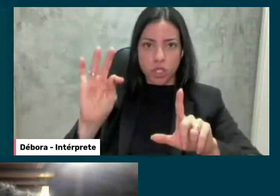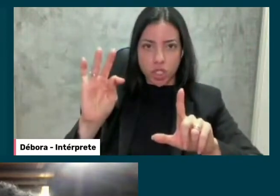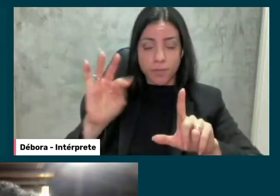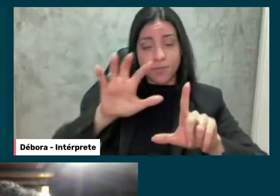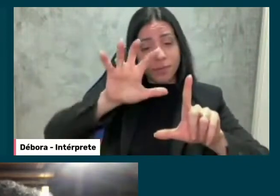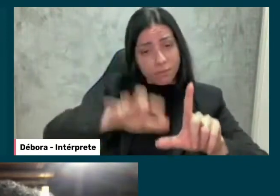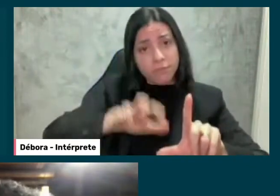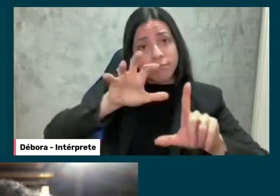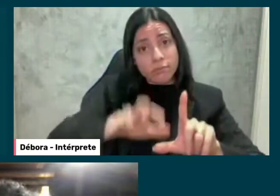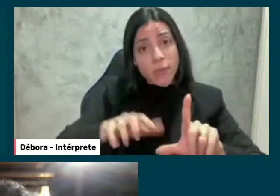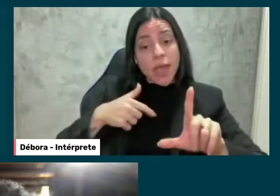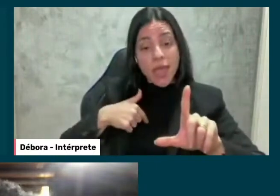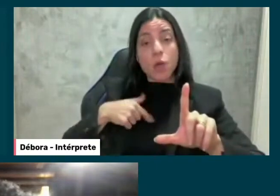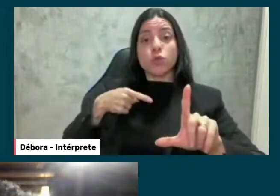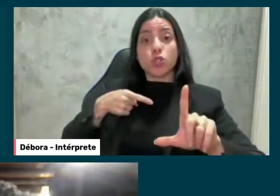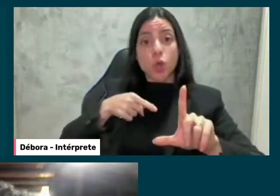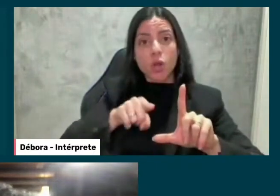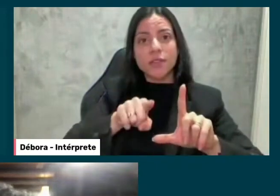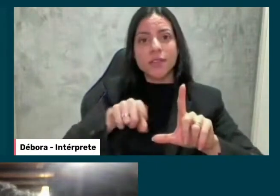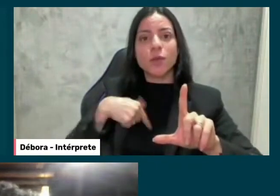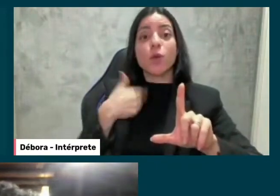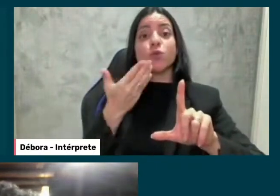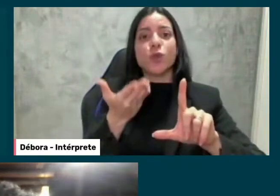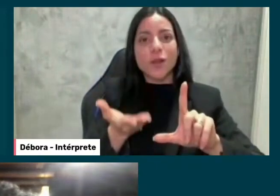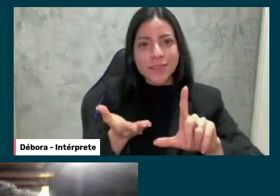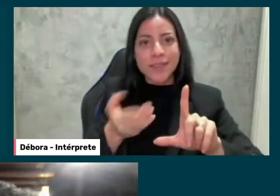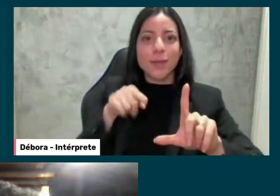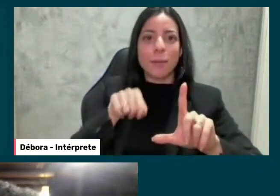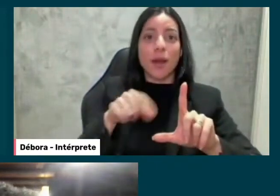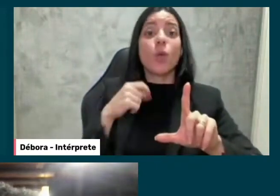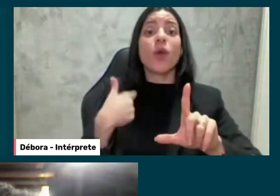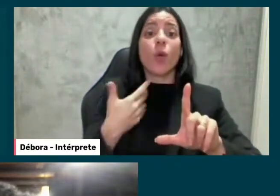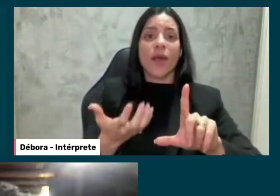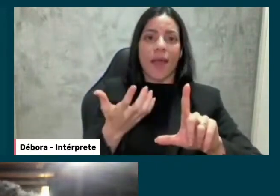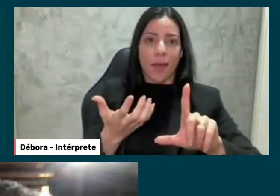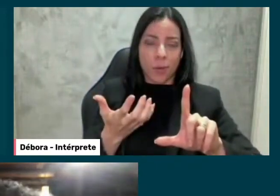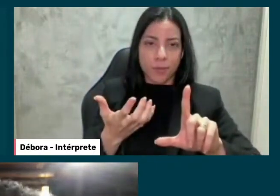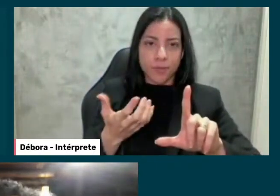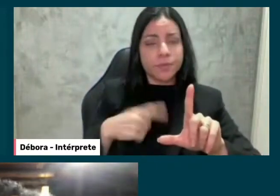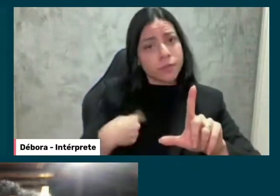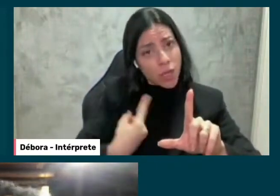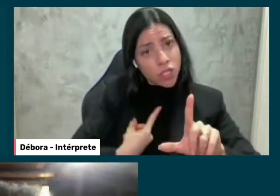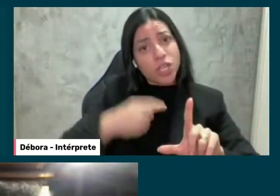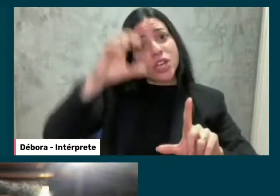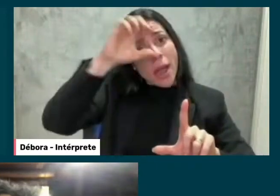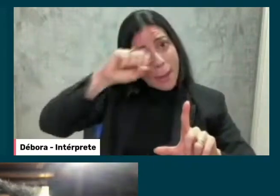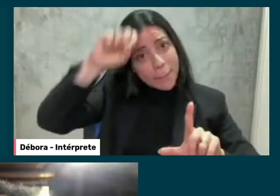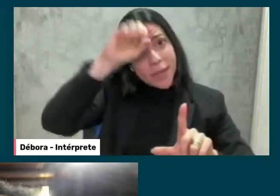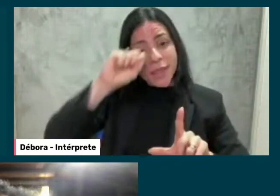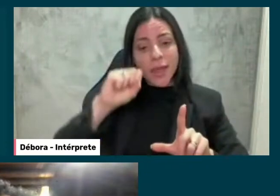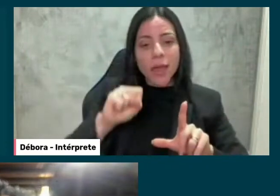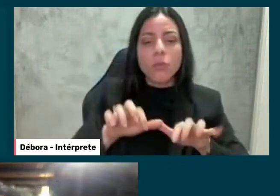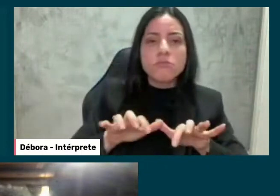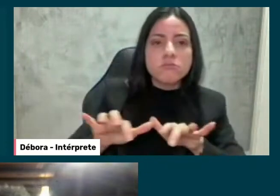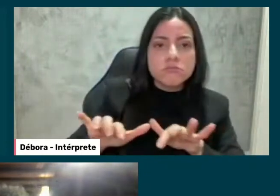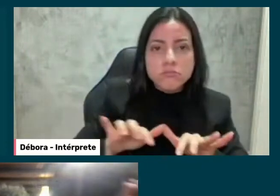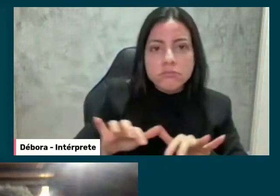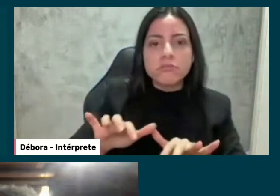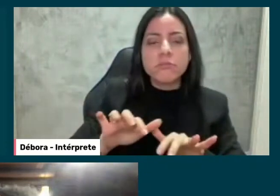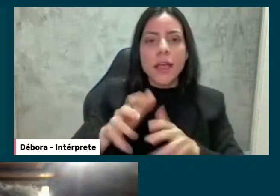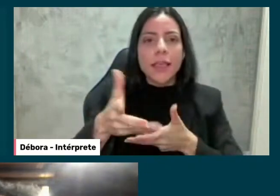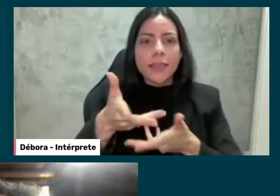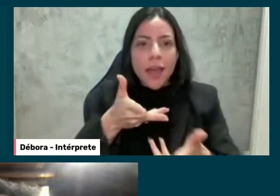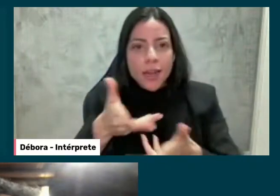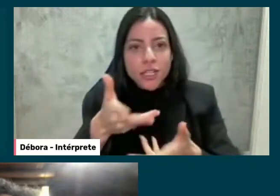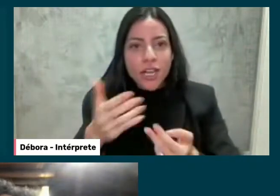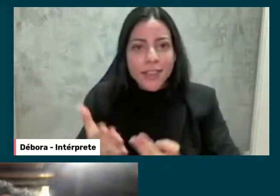dela. Então, a gente está aprendendo, assim como a gente aprendeu a interagir com tecnologia ao longo da nossa vida. Lembra aquele